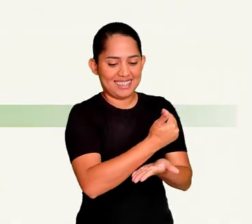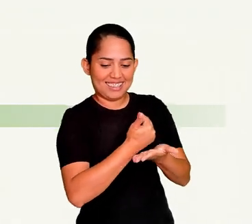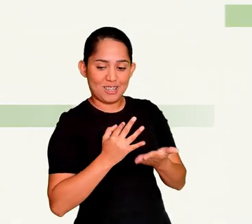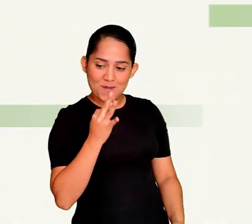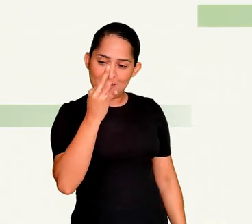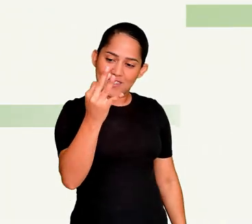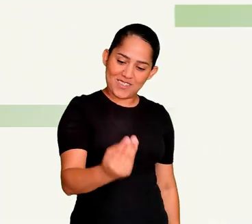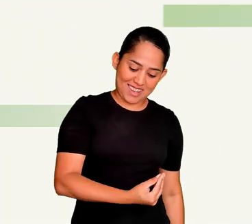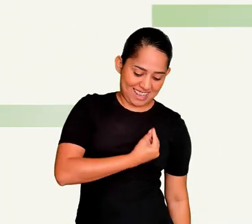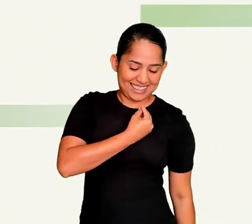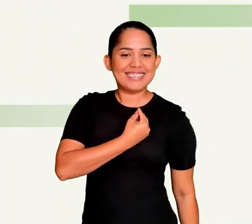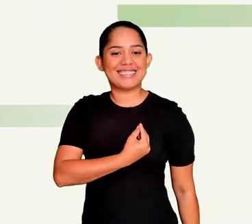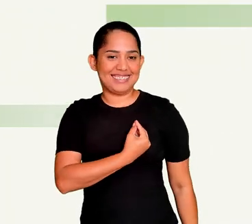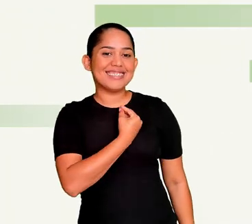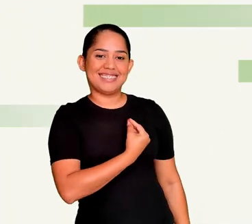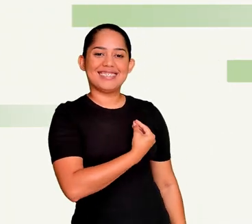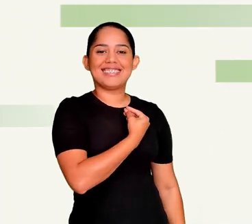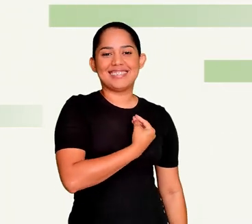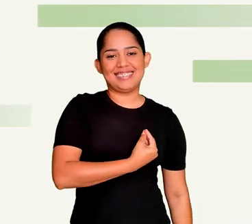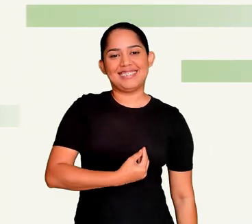colher, nosso futuro vai viver.